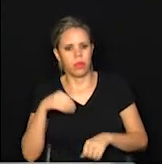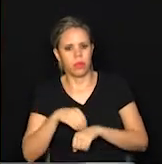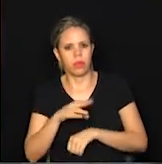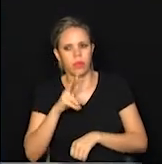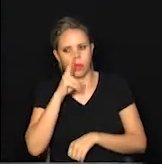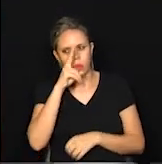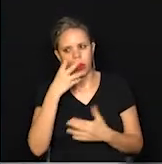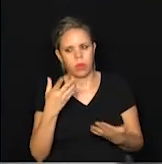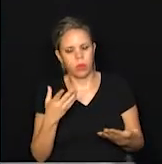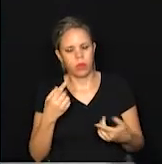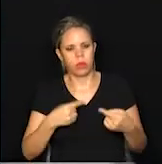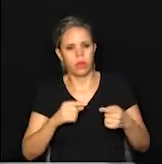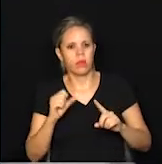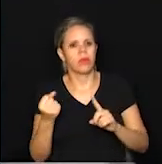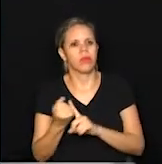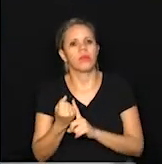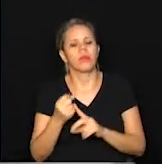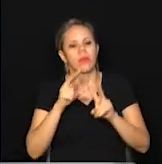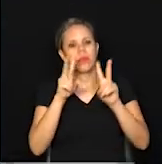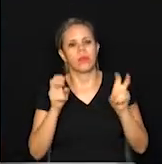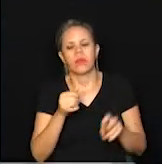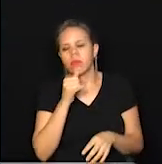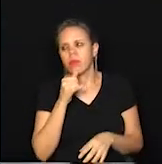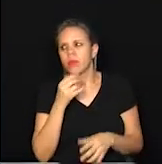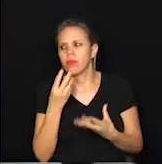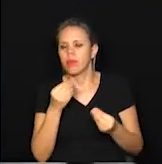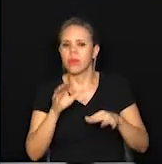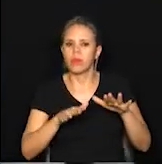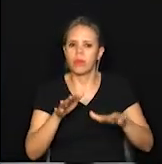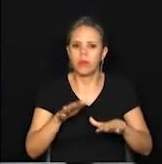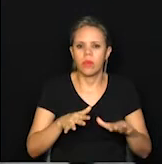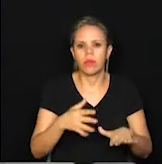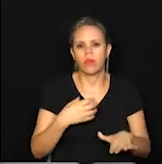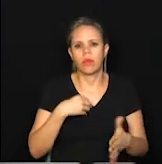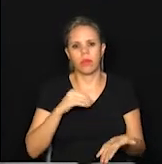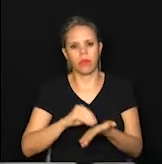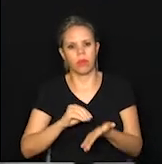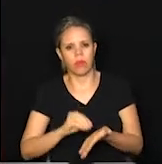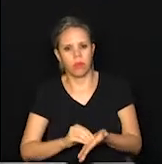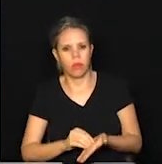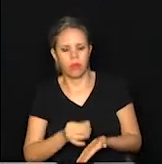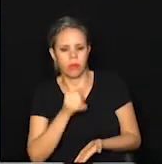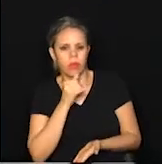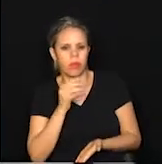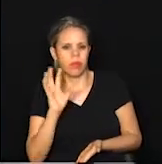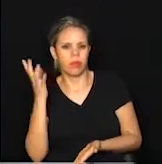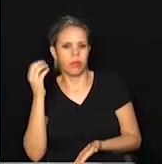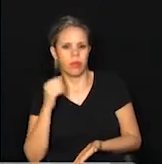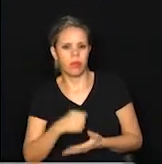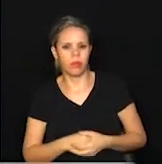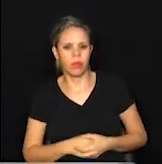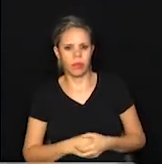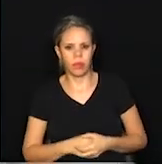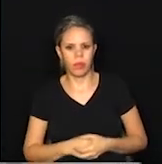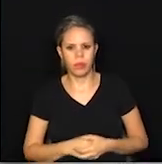força política e social para o tema que muitas vezes a gente sente falta. Porque o que acontece, né?